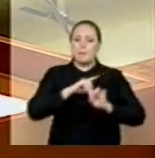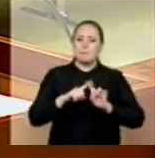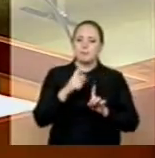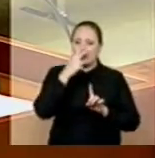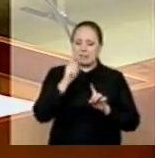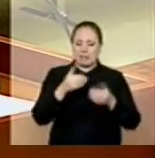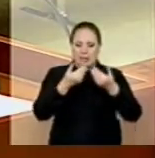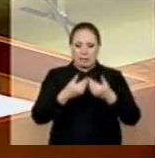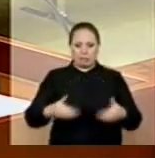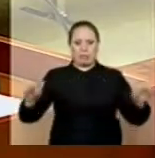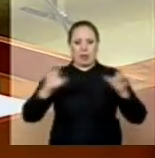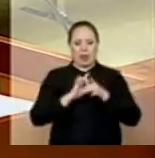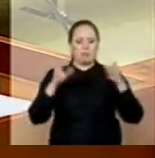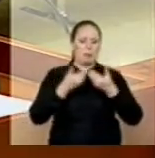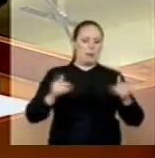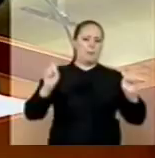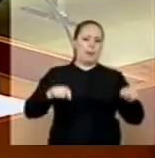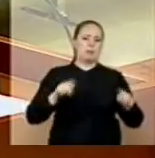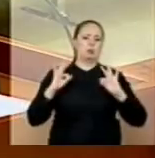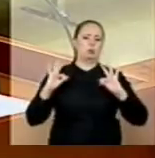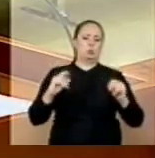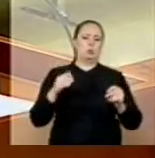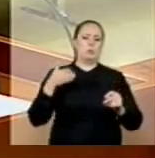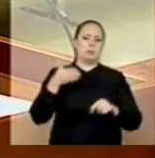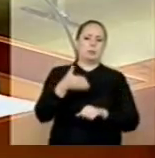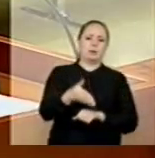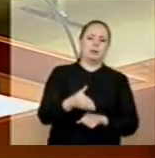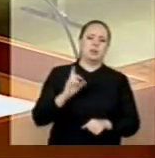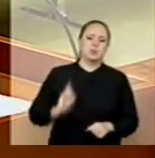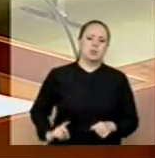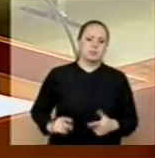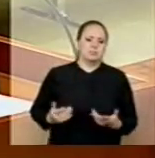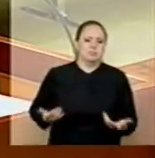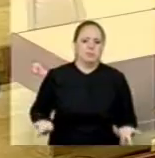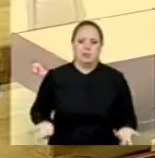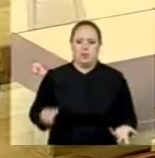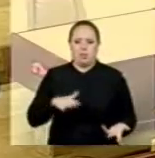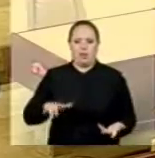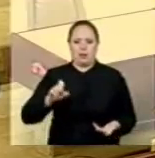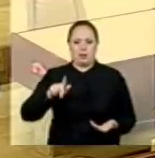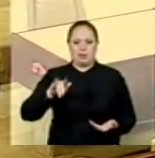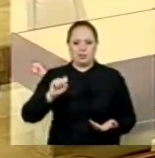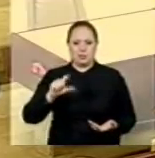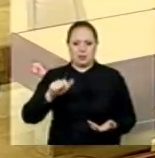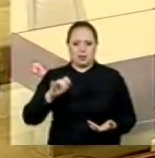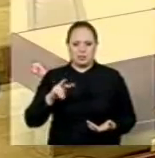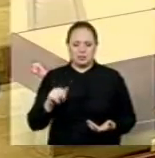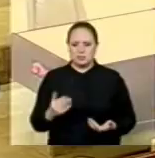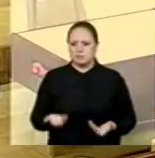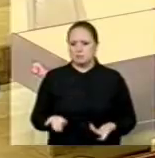abre a porteira, se permite ingressar nesses direitos das Assembleias Legislativas,